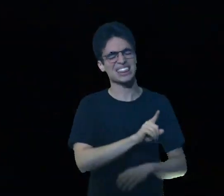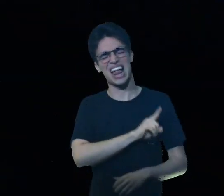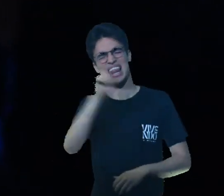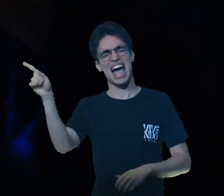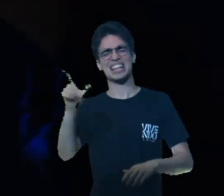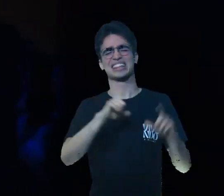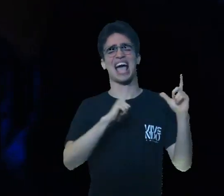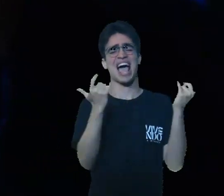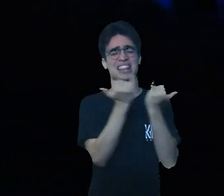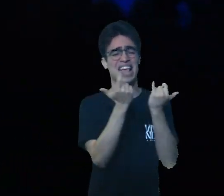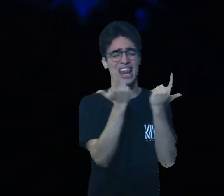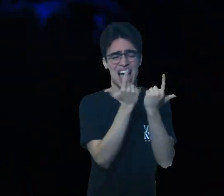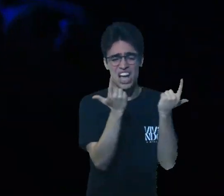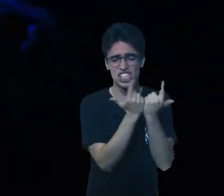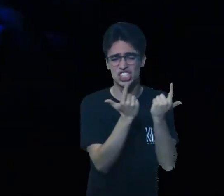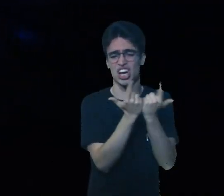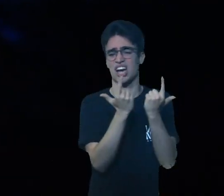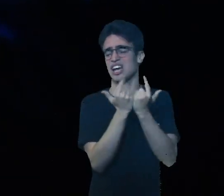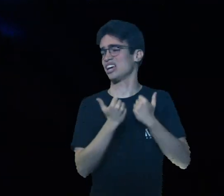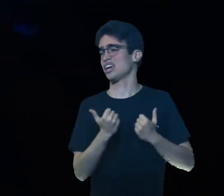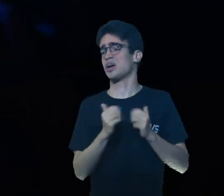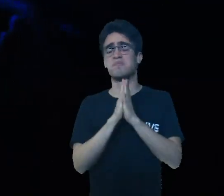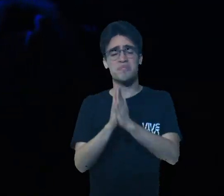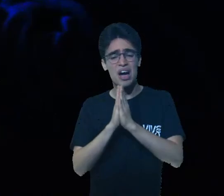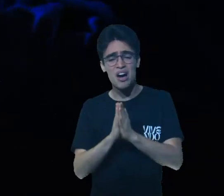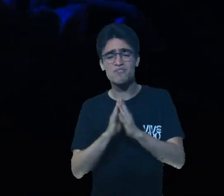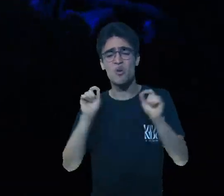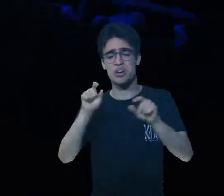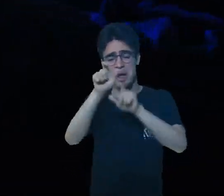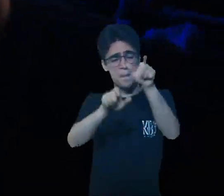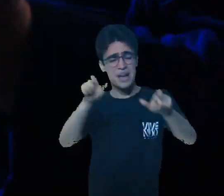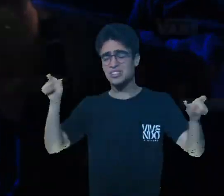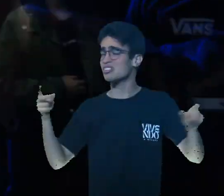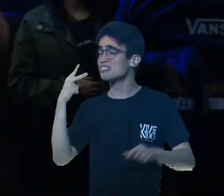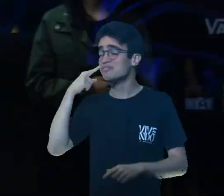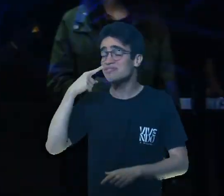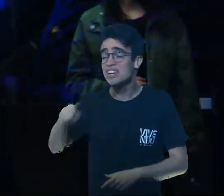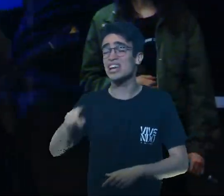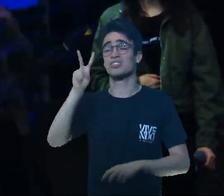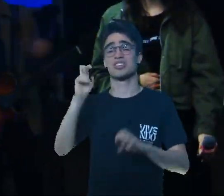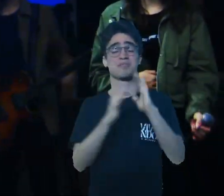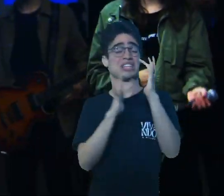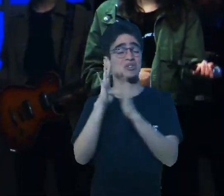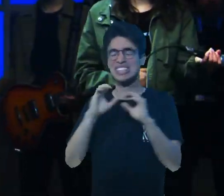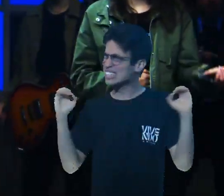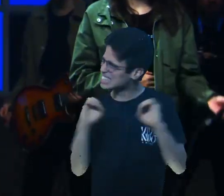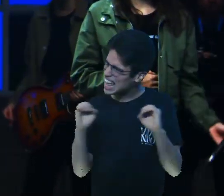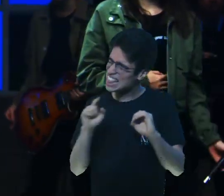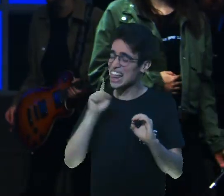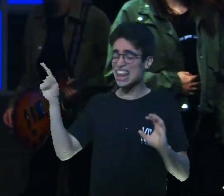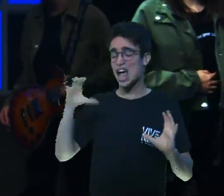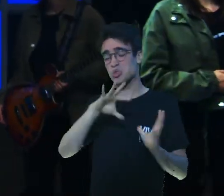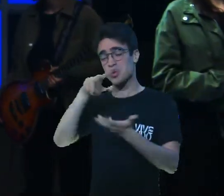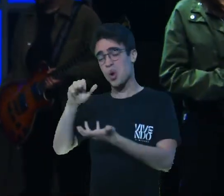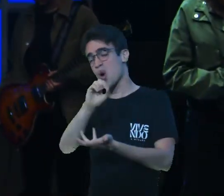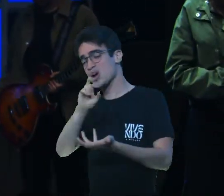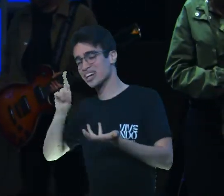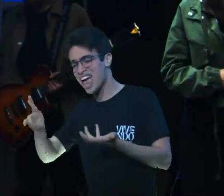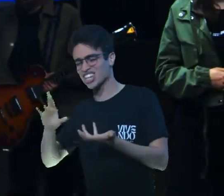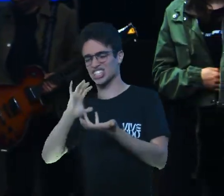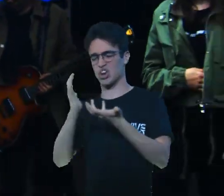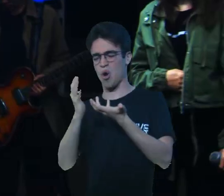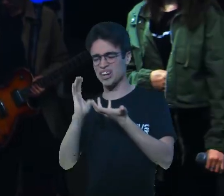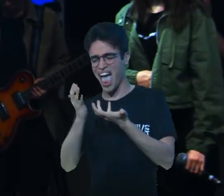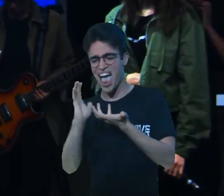grito daqueles que nunca ouviram falar do teu nome no Oriente. Me